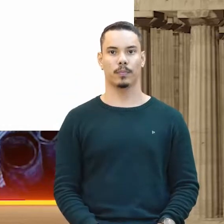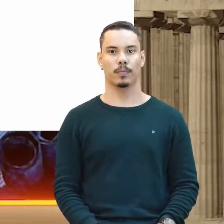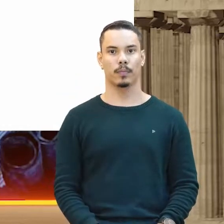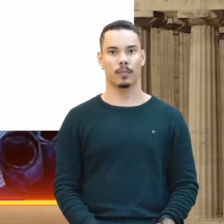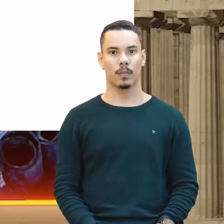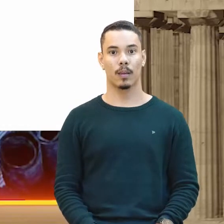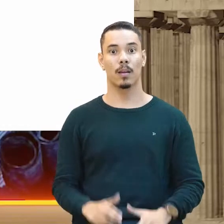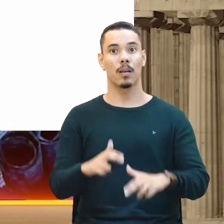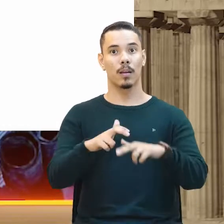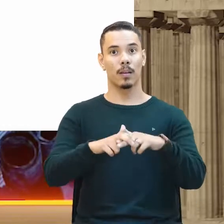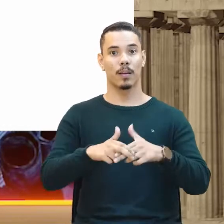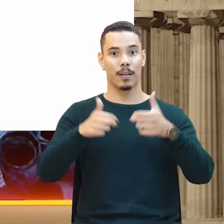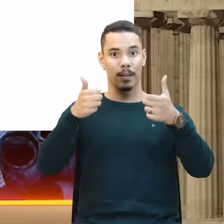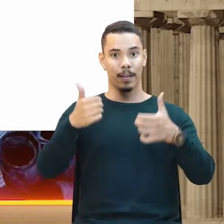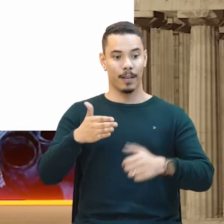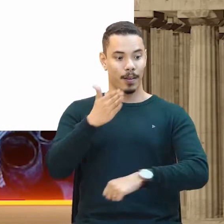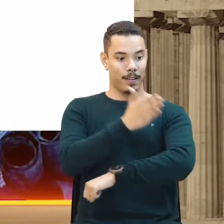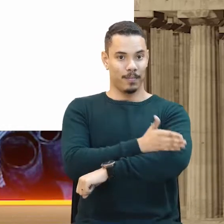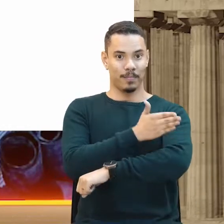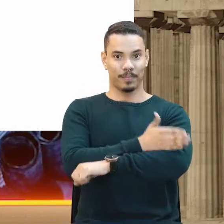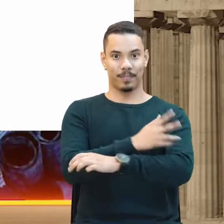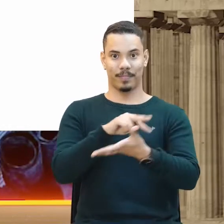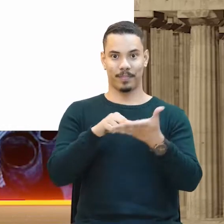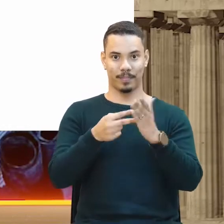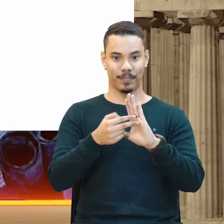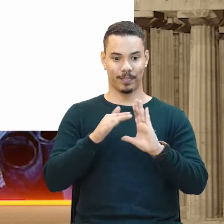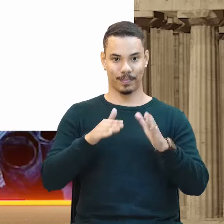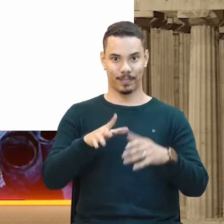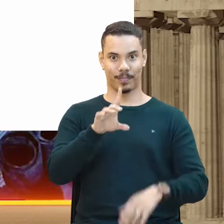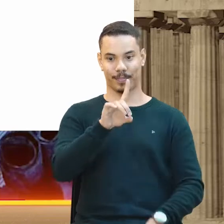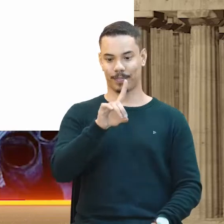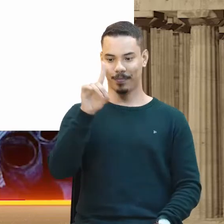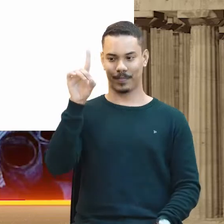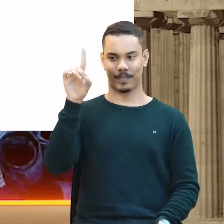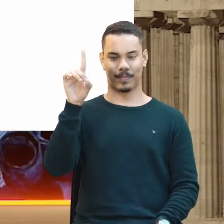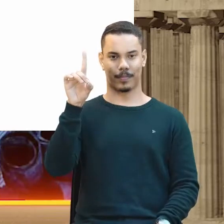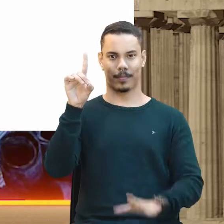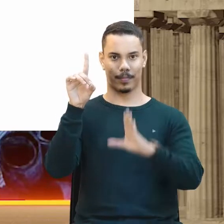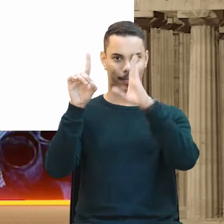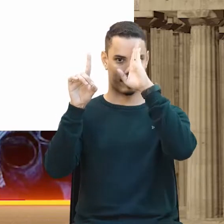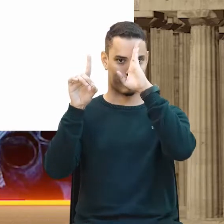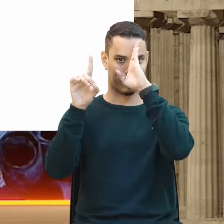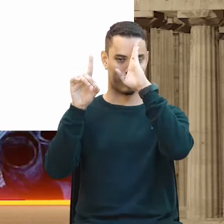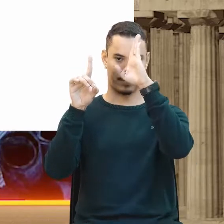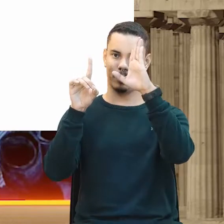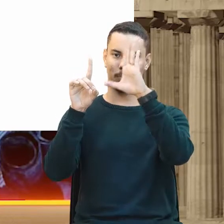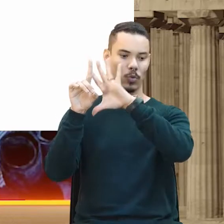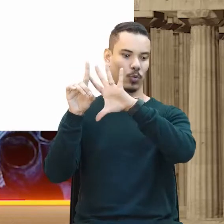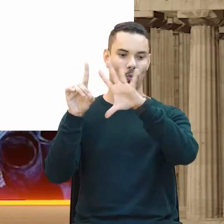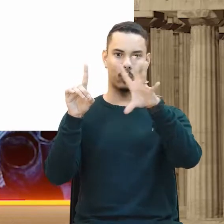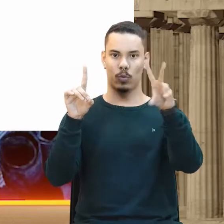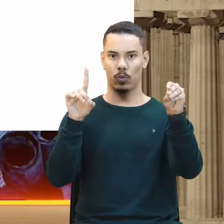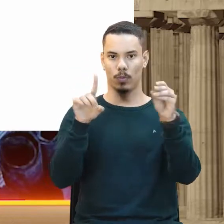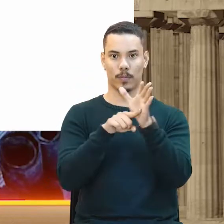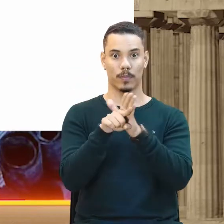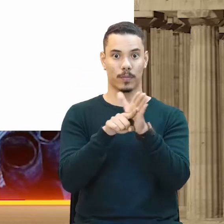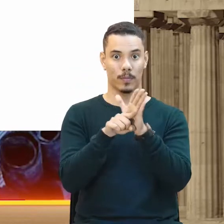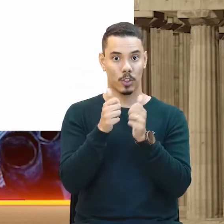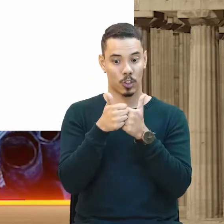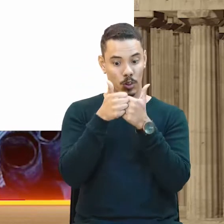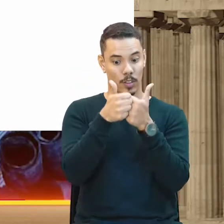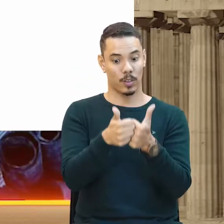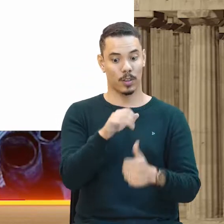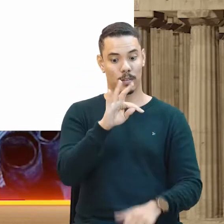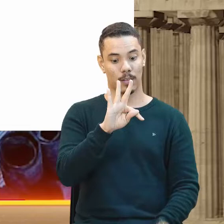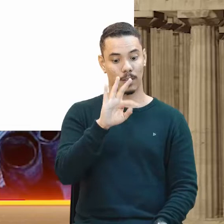Média é um período teocêntrico, ou seja, Deus, ele está no centro de toda investigação